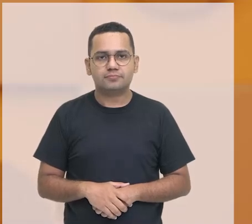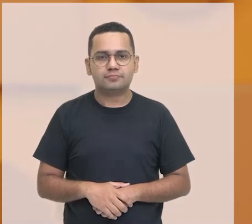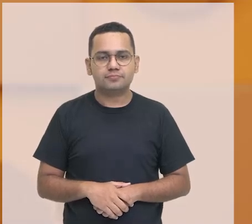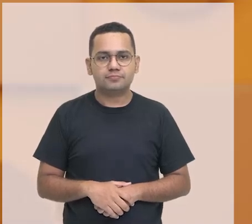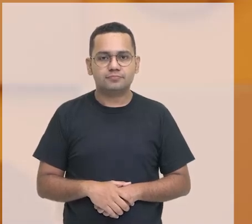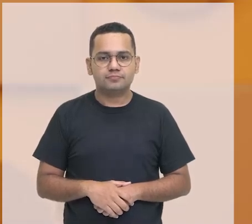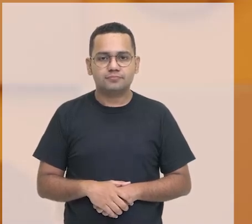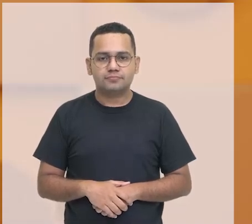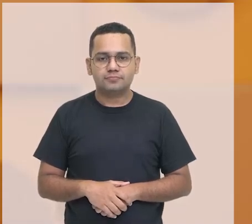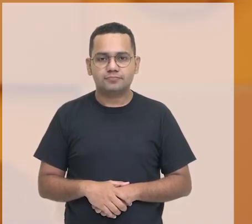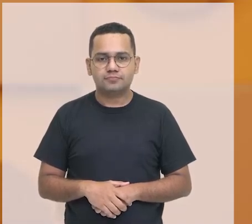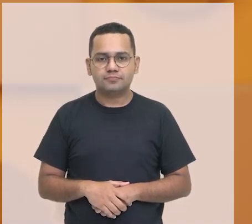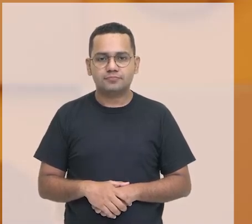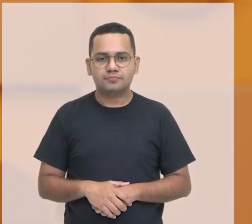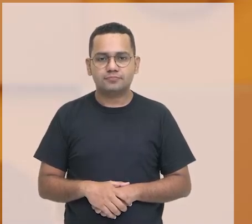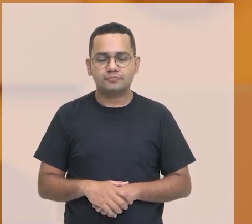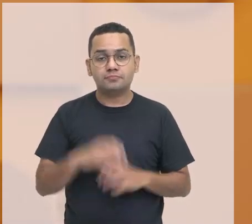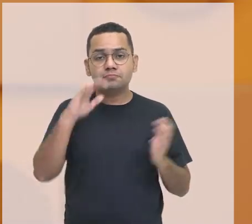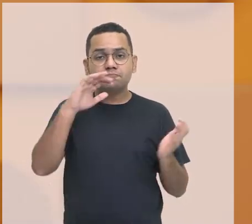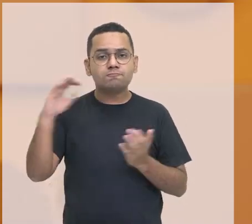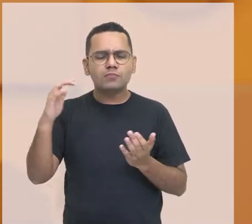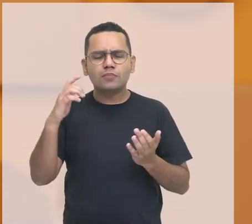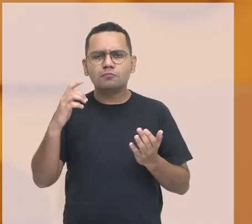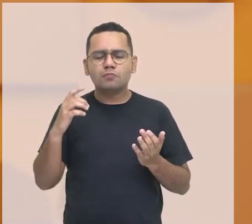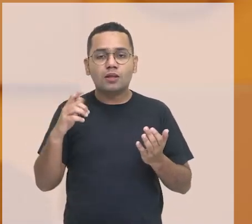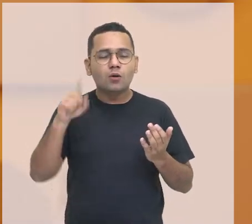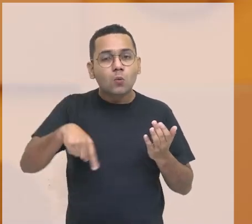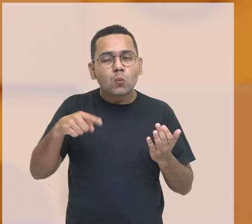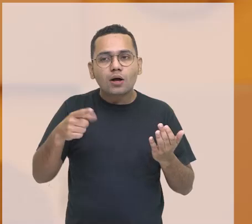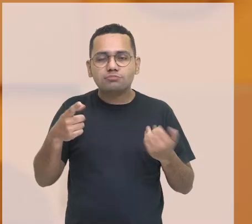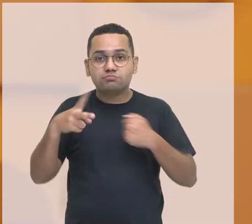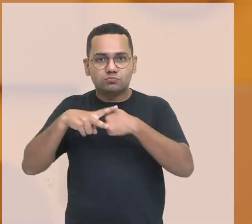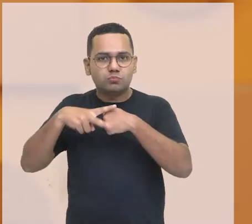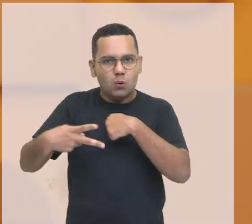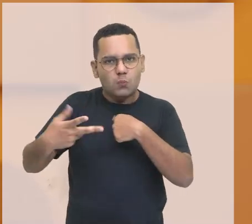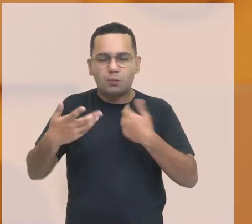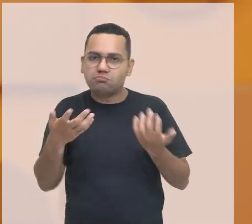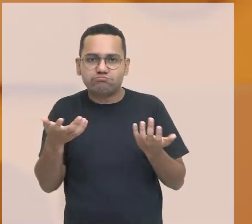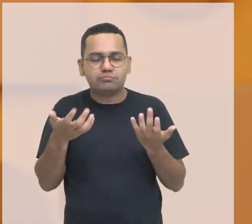e exatidão, quais foram as causas da Segunda